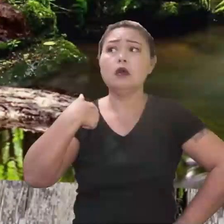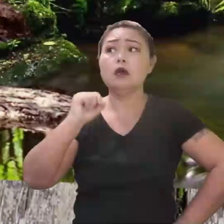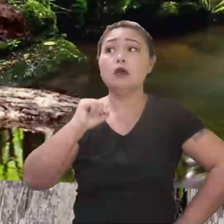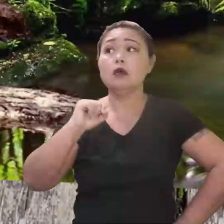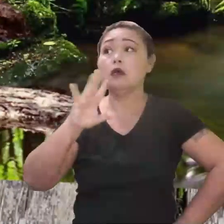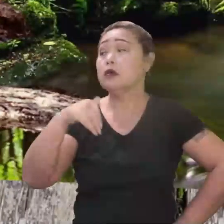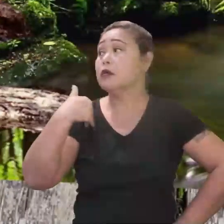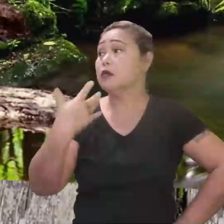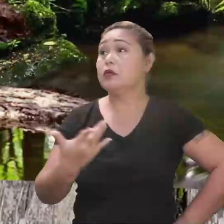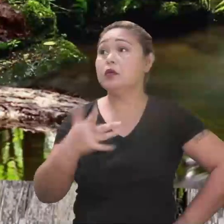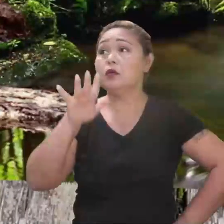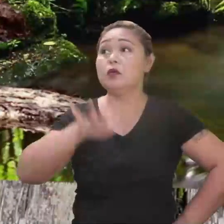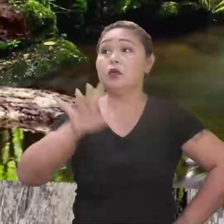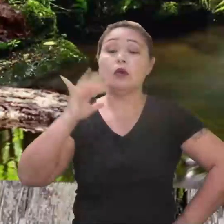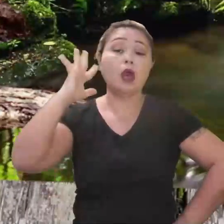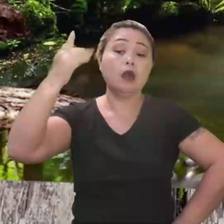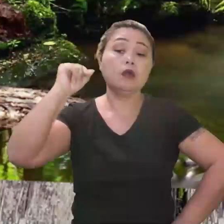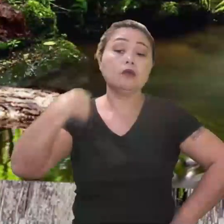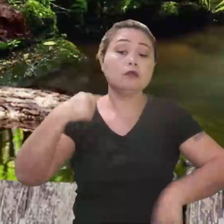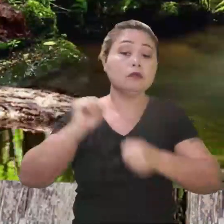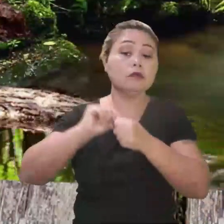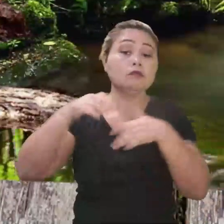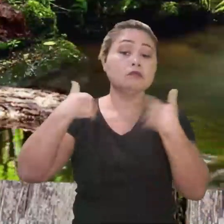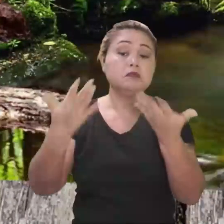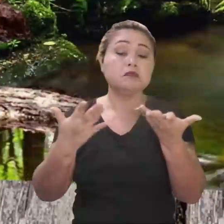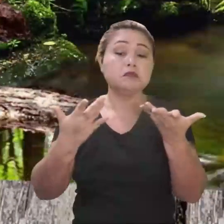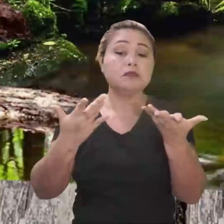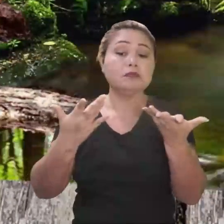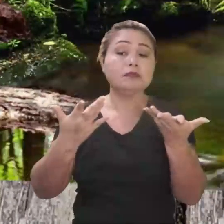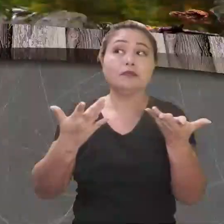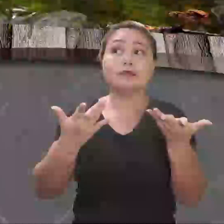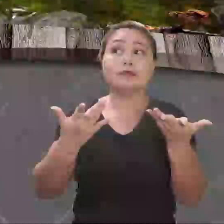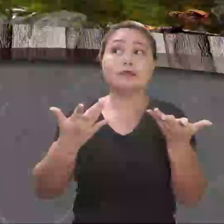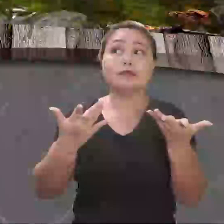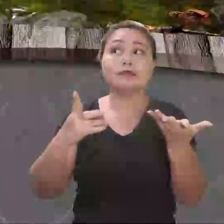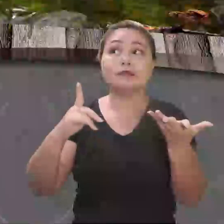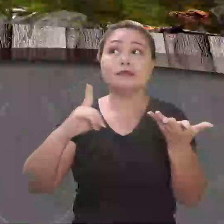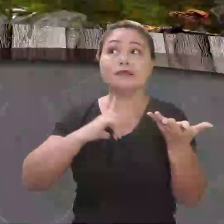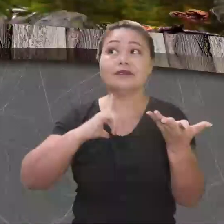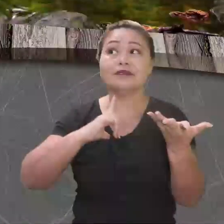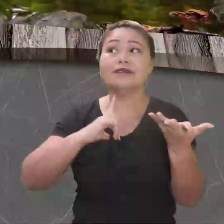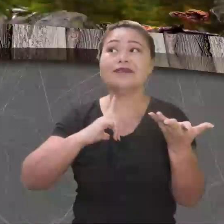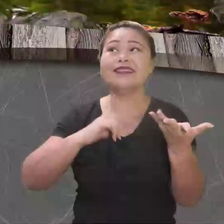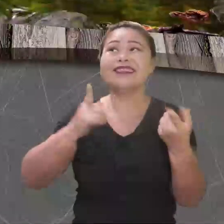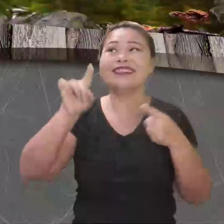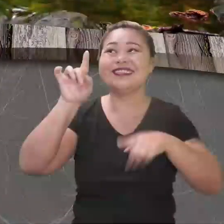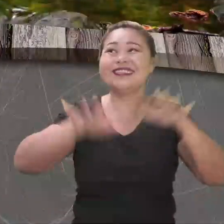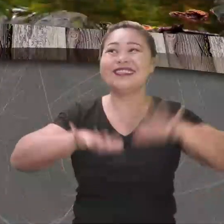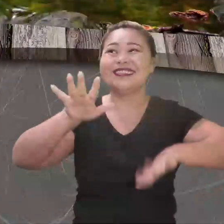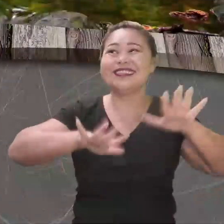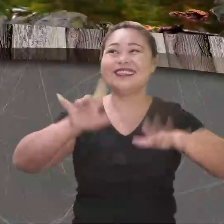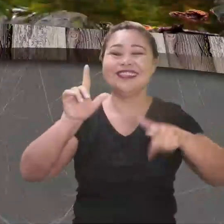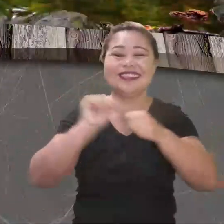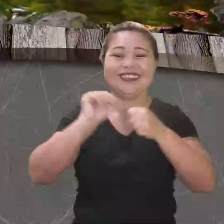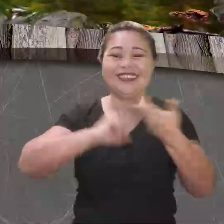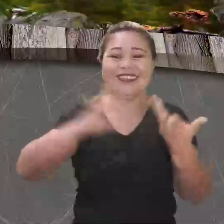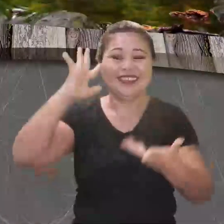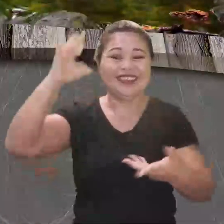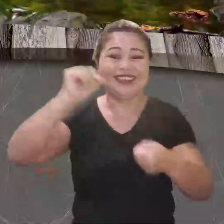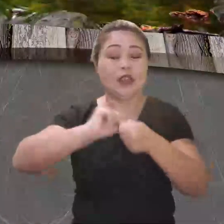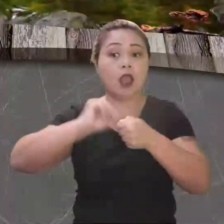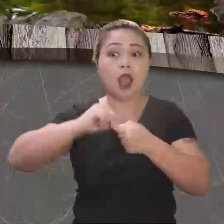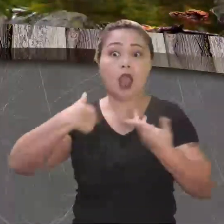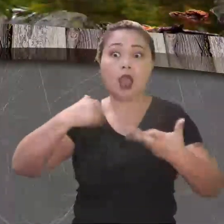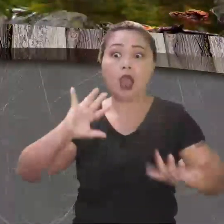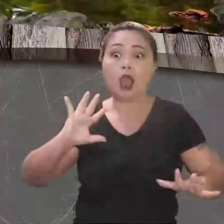anteriores. Algumas teorias anteriores que a gente... algumas teorias que a gente via